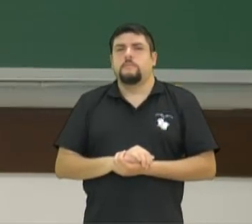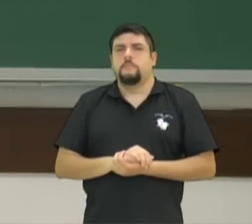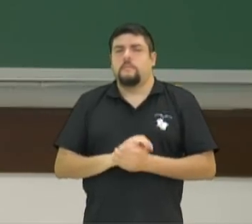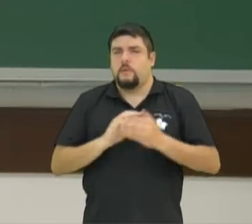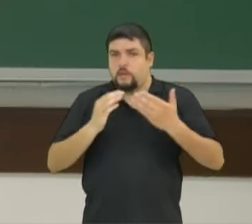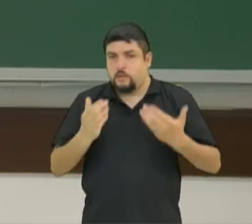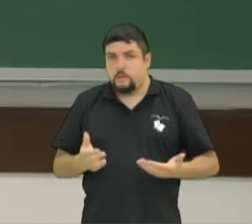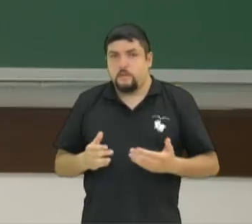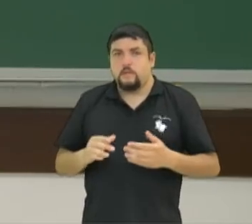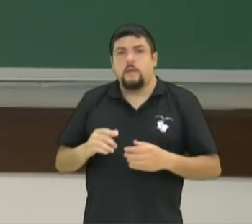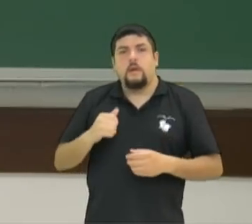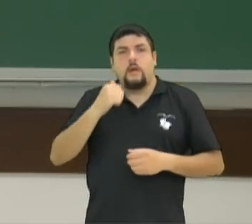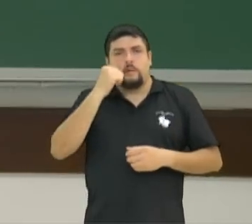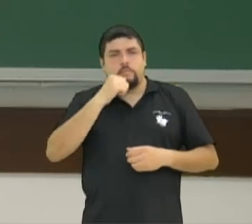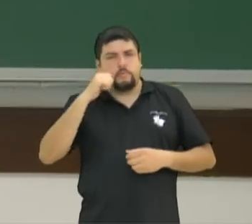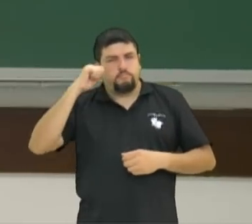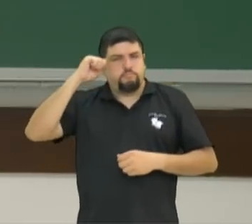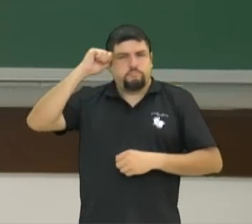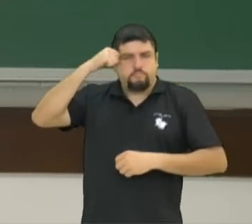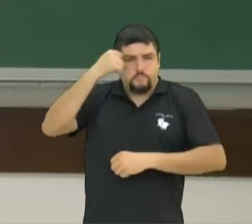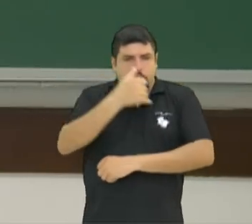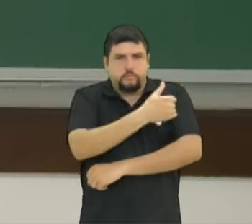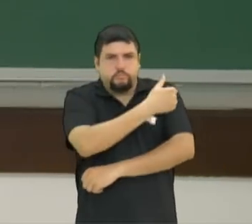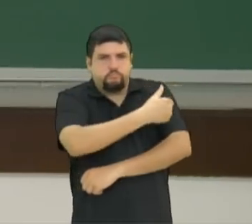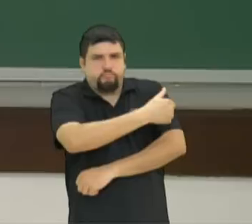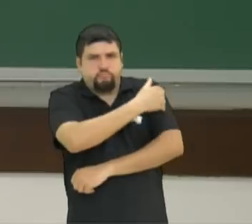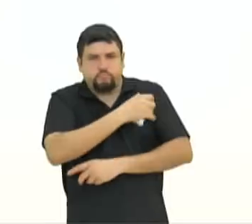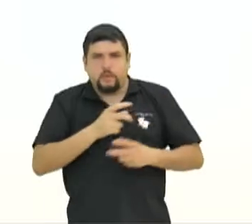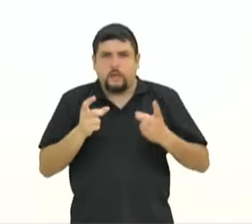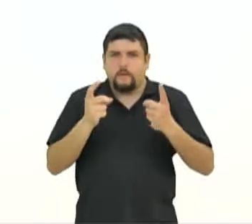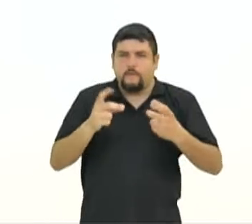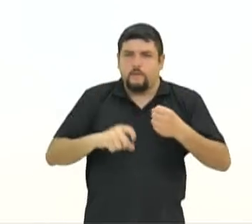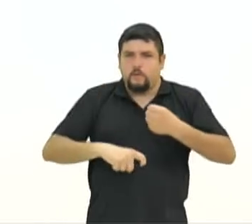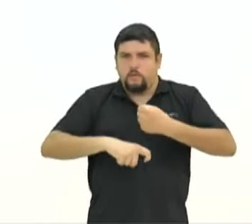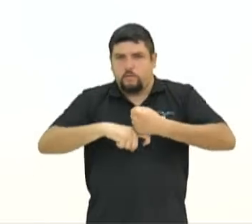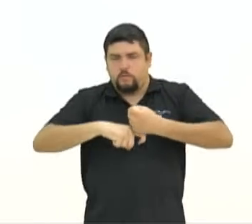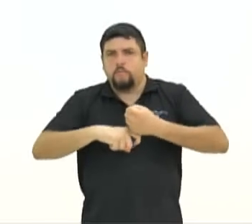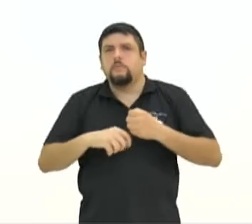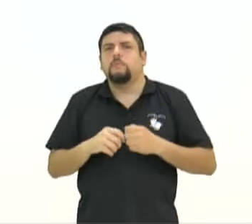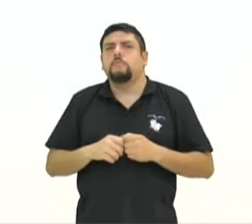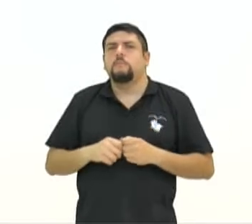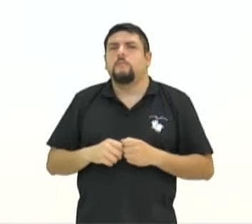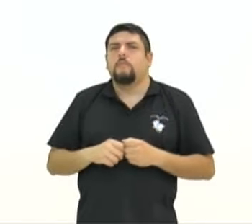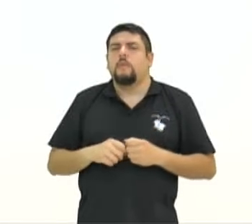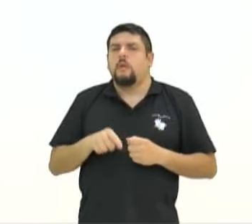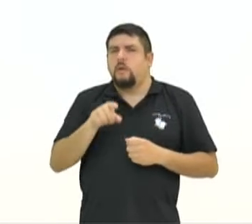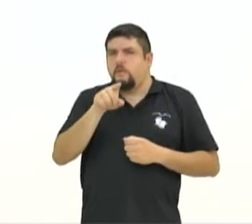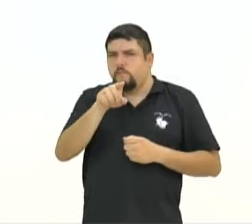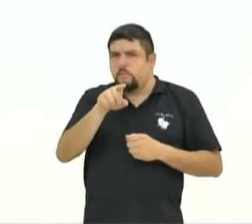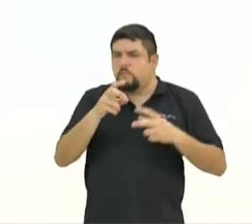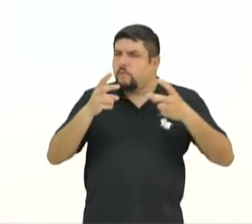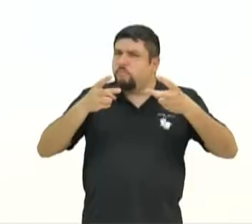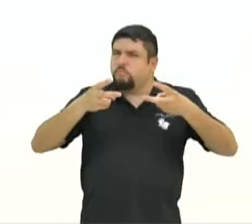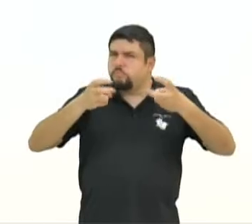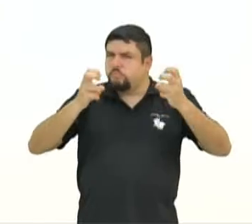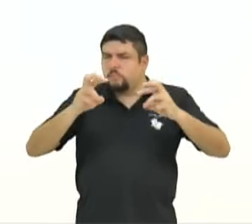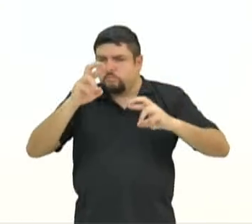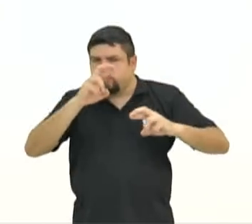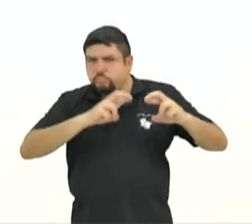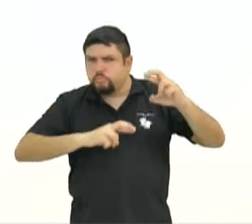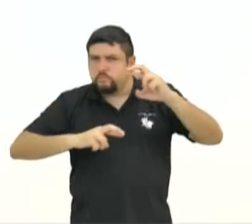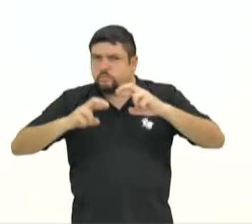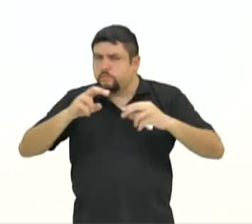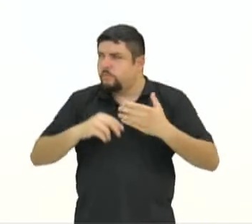tatuagem vendendo caju, a gente vai fazer uma atividade. Então, a gente vai observar a tela do Debré, que ele produz no século